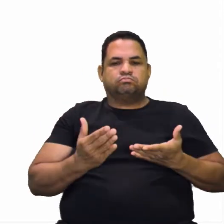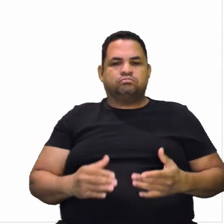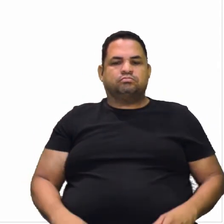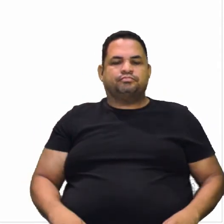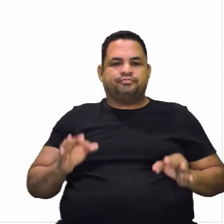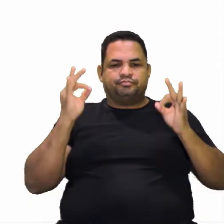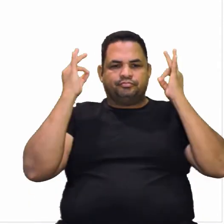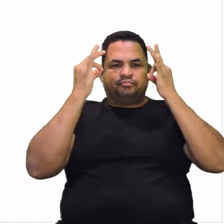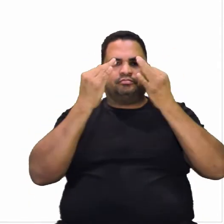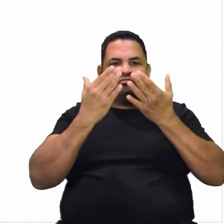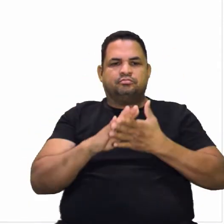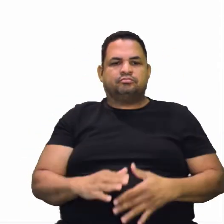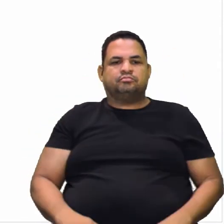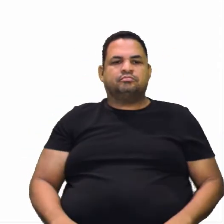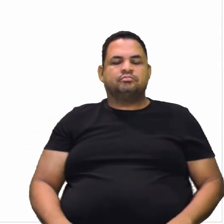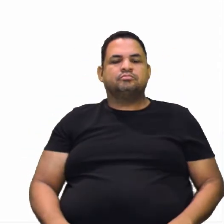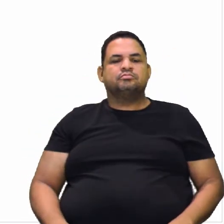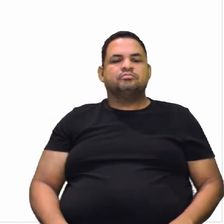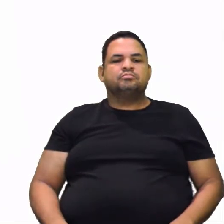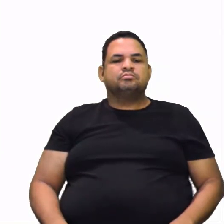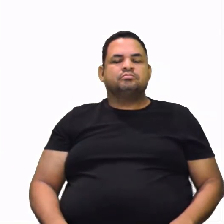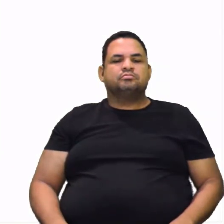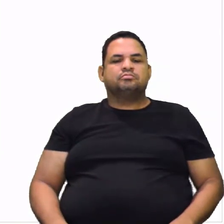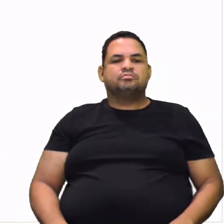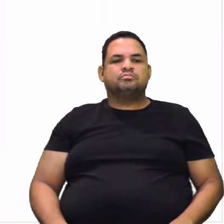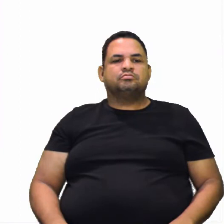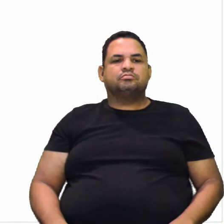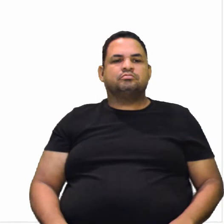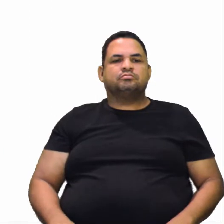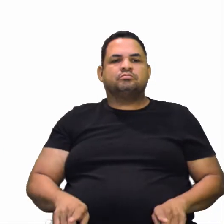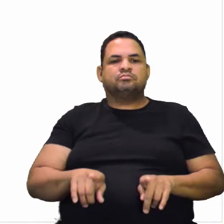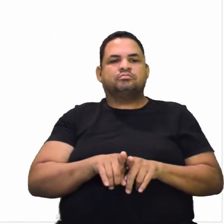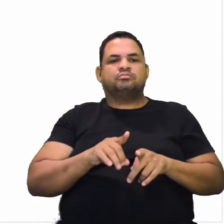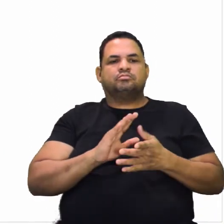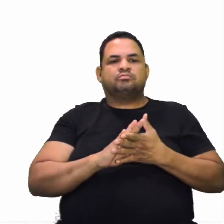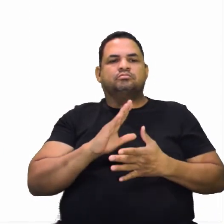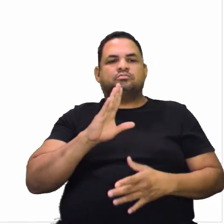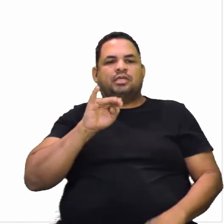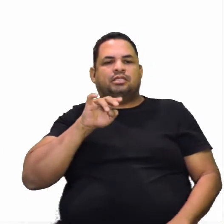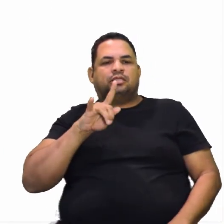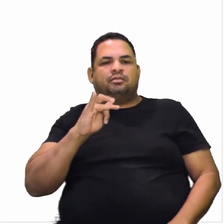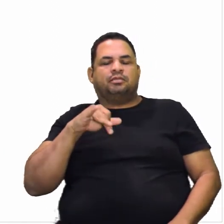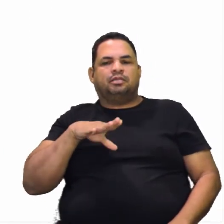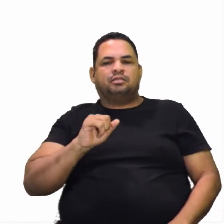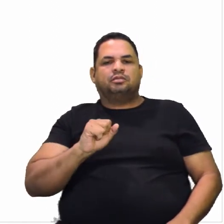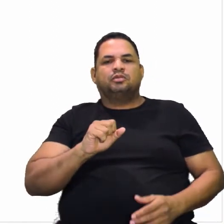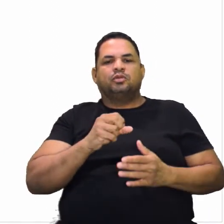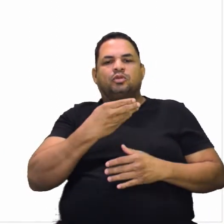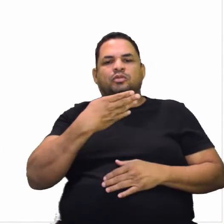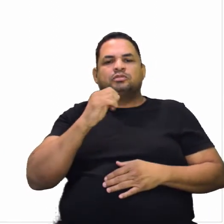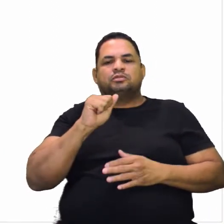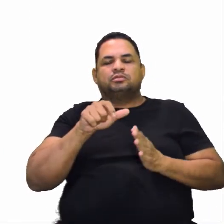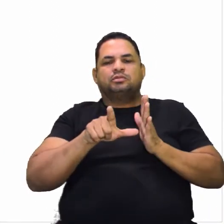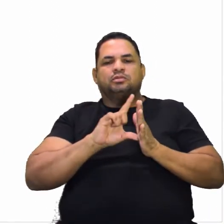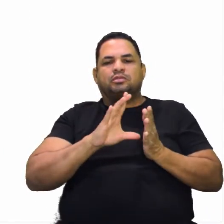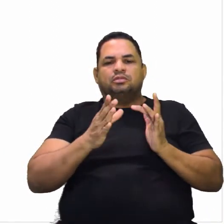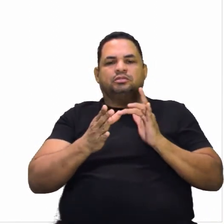gregos saíram vitoriosos. Tanto é que nós temos lá a Batalha de Maratona, em 490